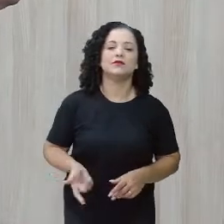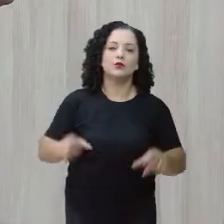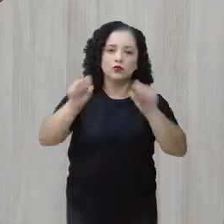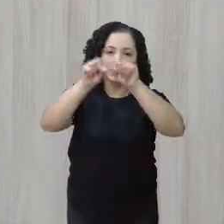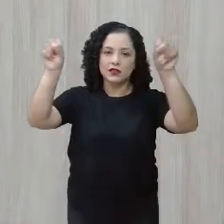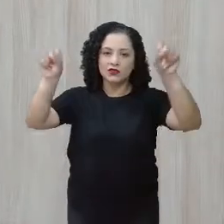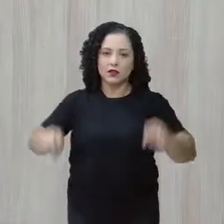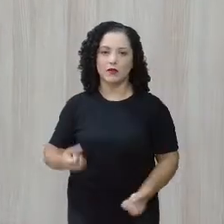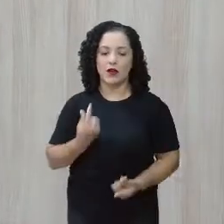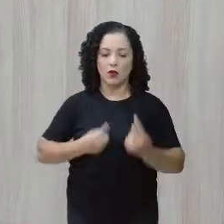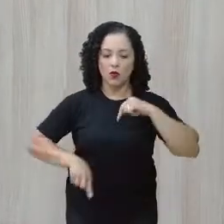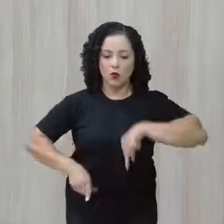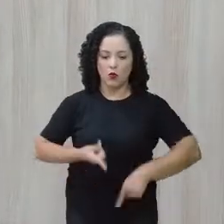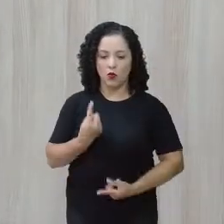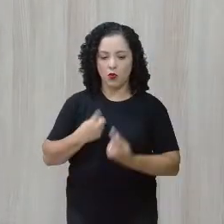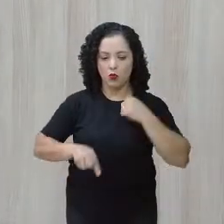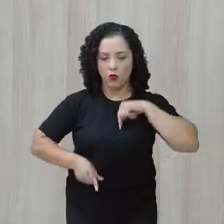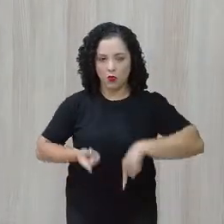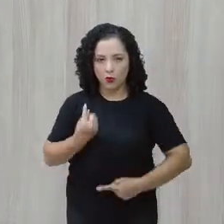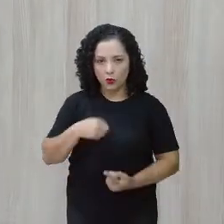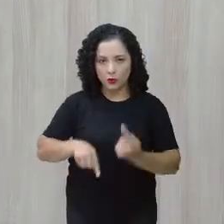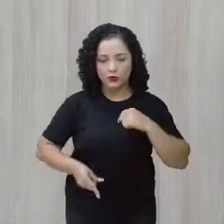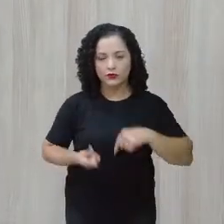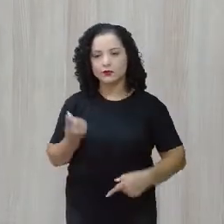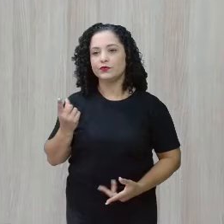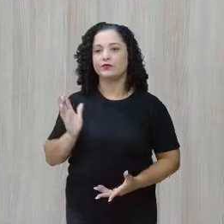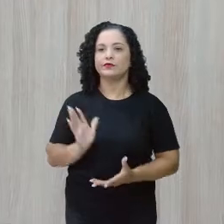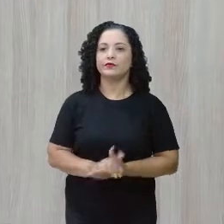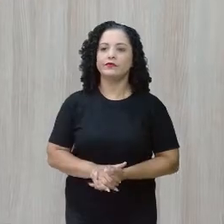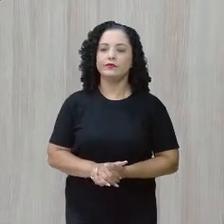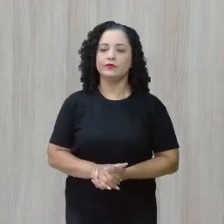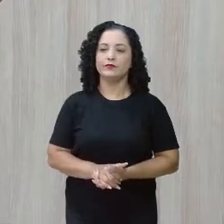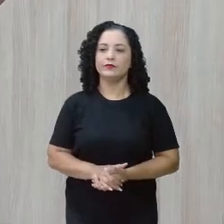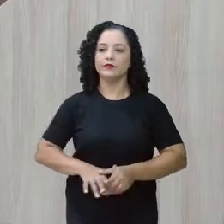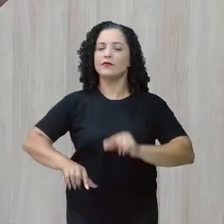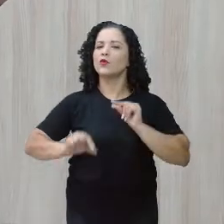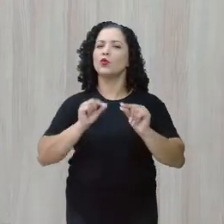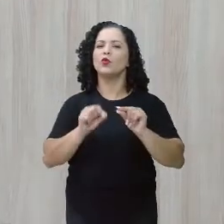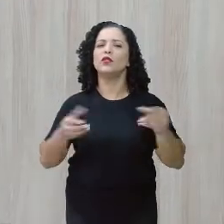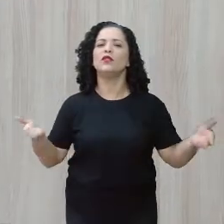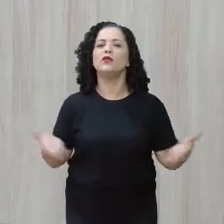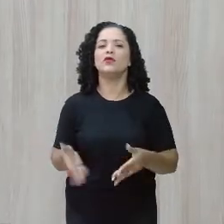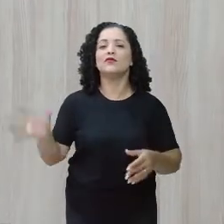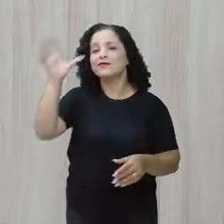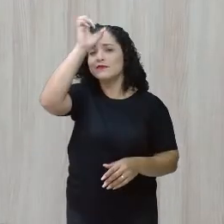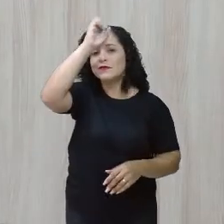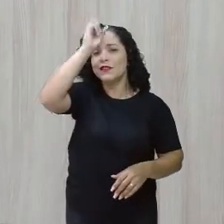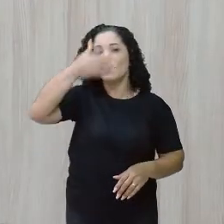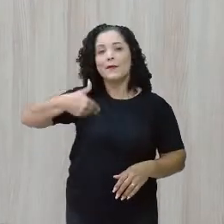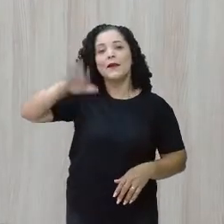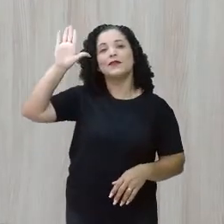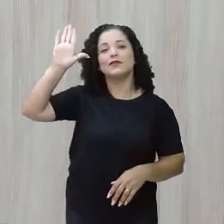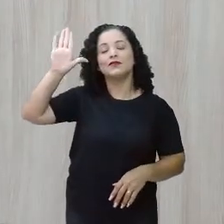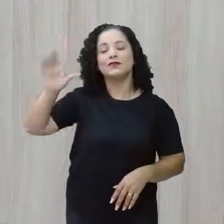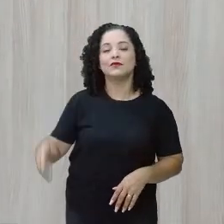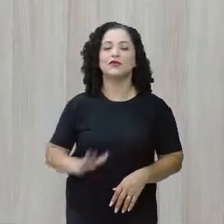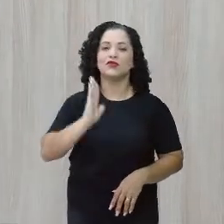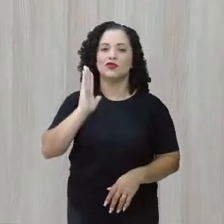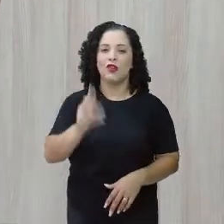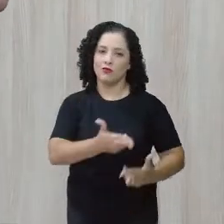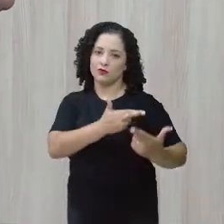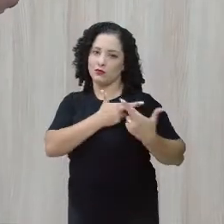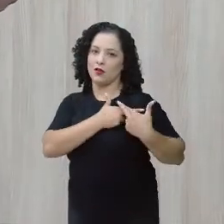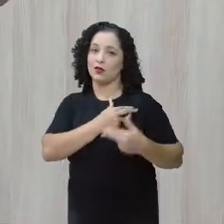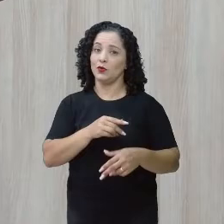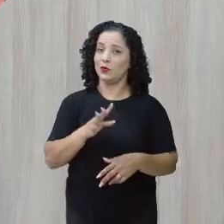sistema cardiovascular faz tudo isso no nosso corpo. O que é que nós temos a conversar mais? Sabemos as funções, agora vamos saber